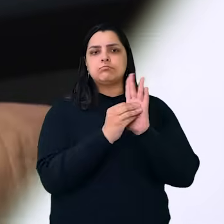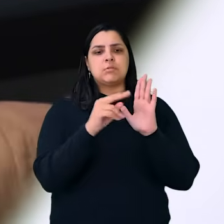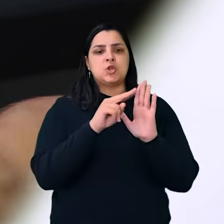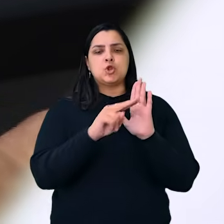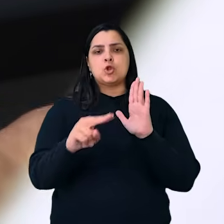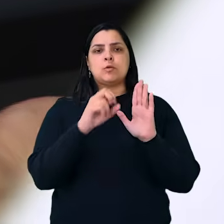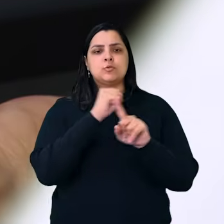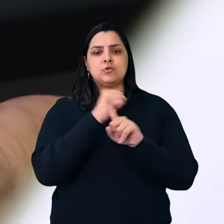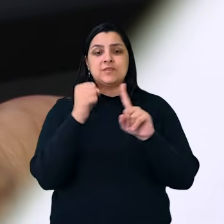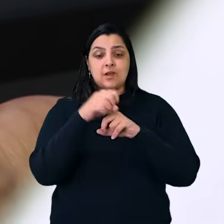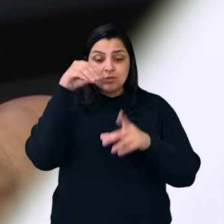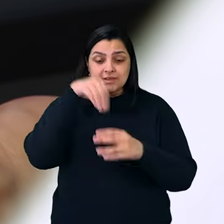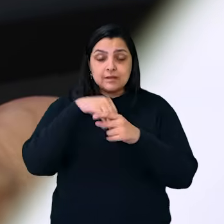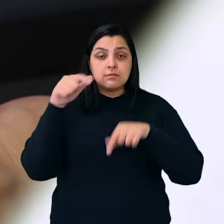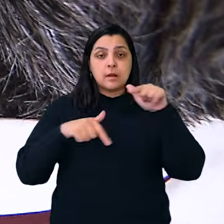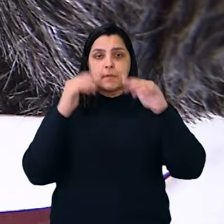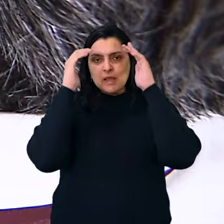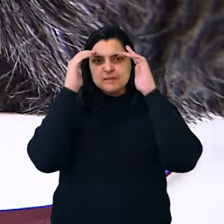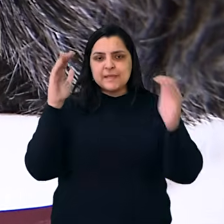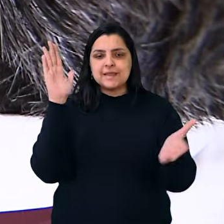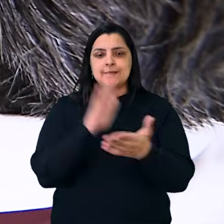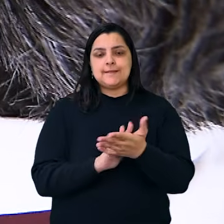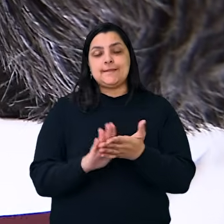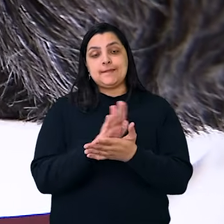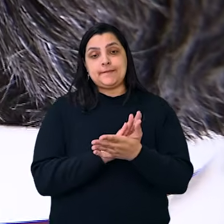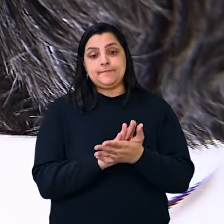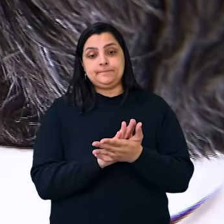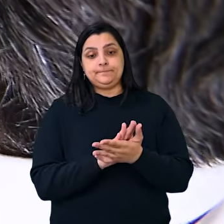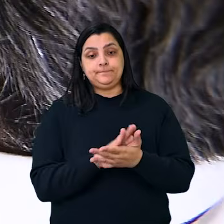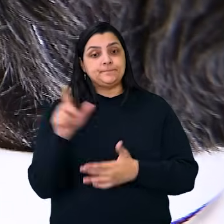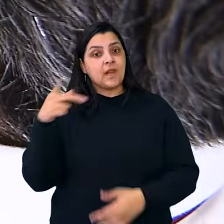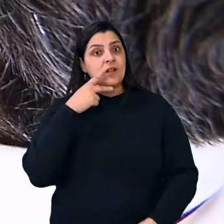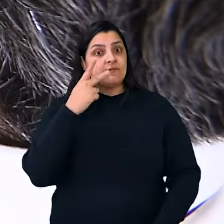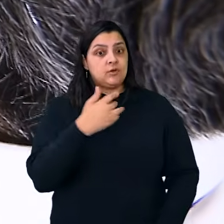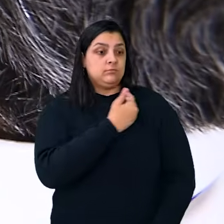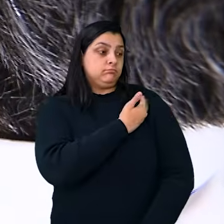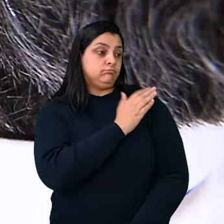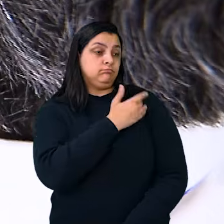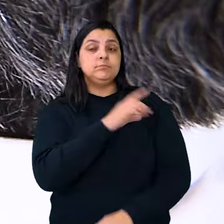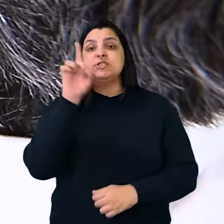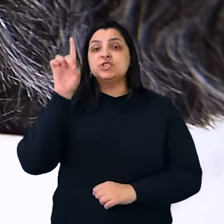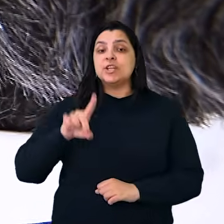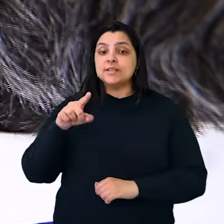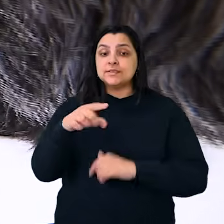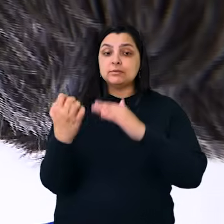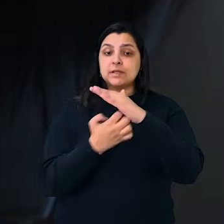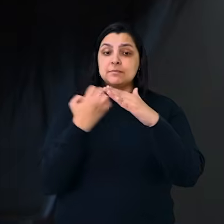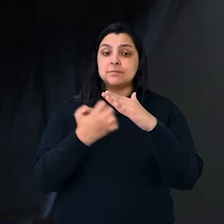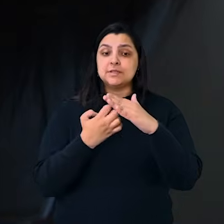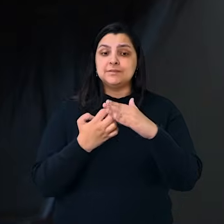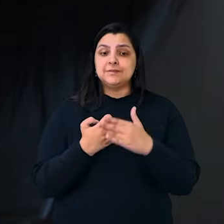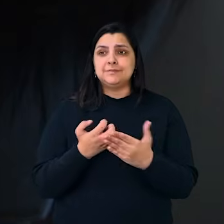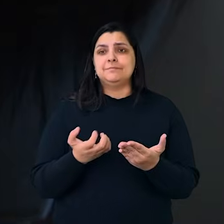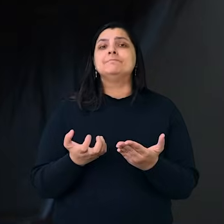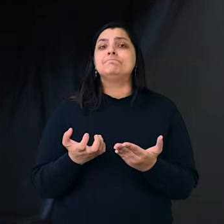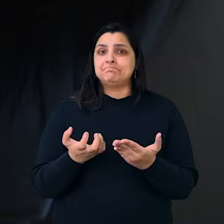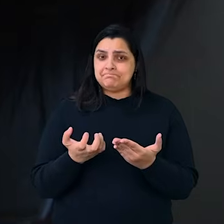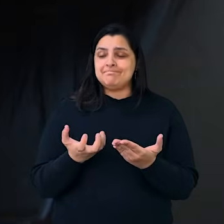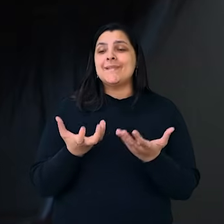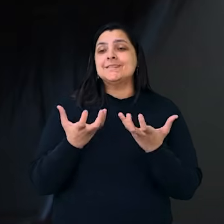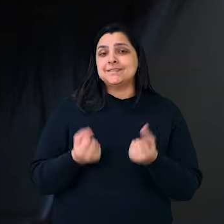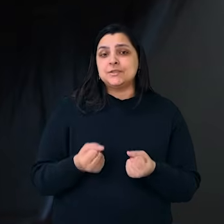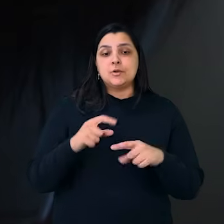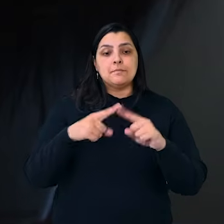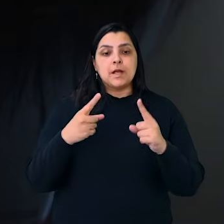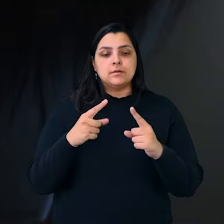nome social respeitado no trabalho. Segundo ela, quando relatou a conduta discriminatória à direção da empresa, chegou a ser bem